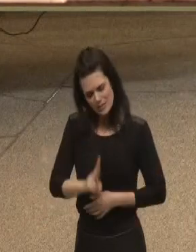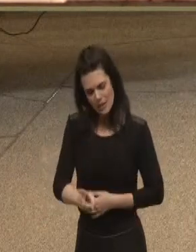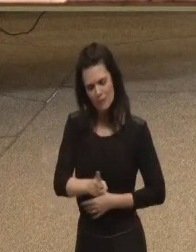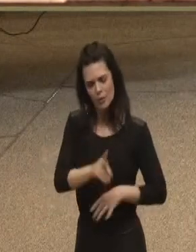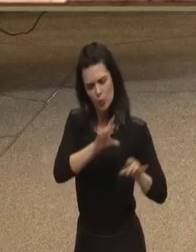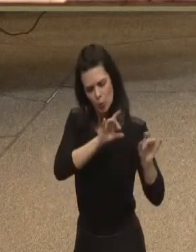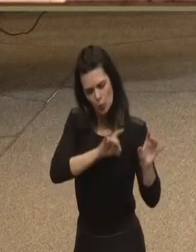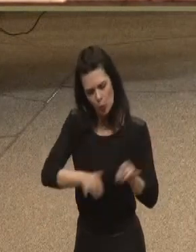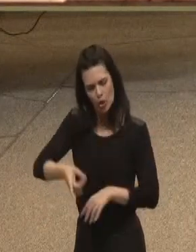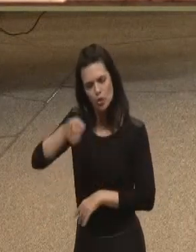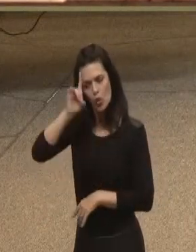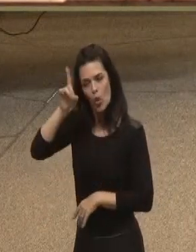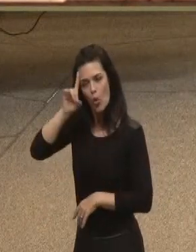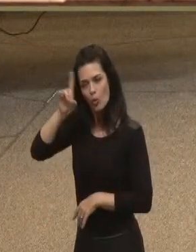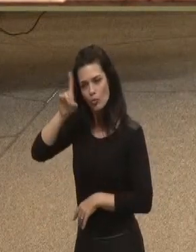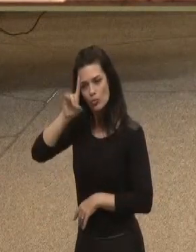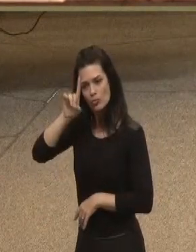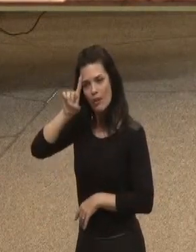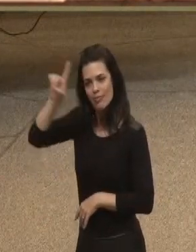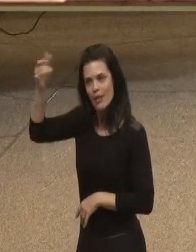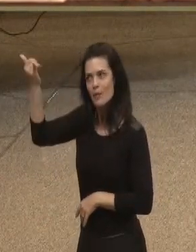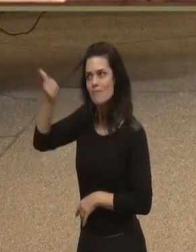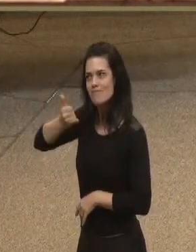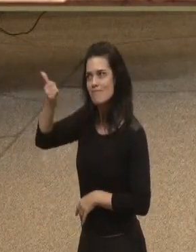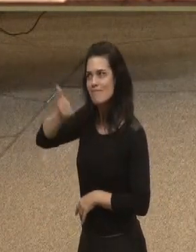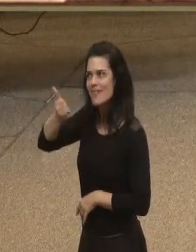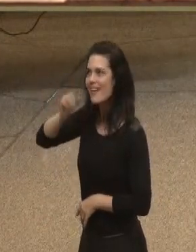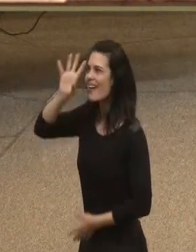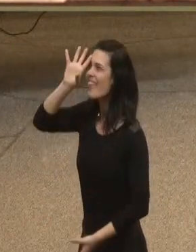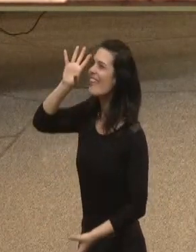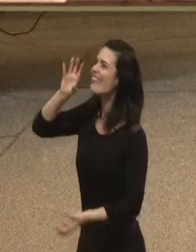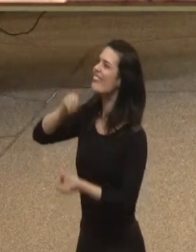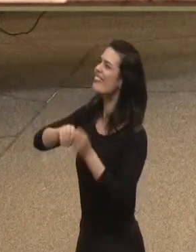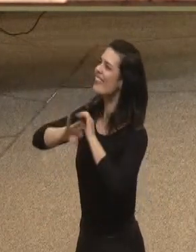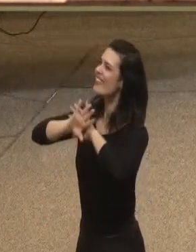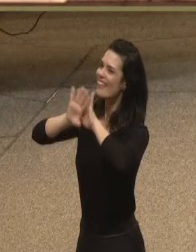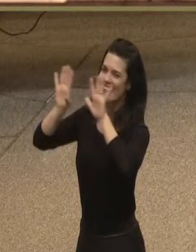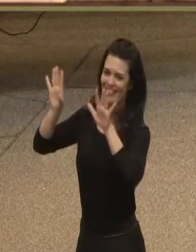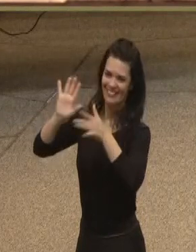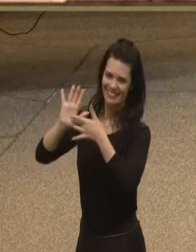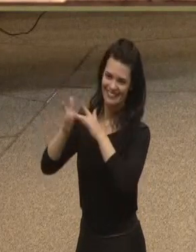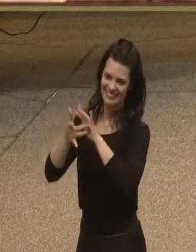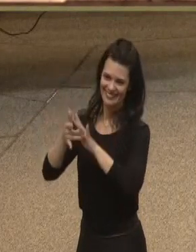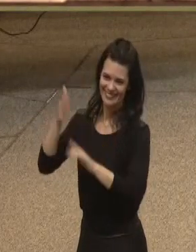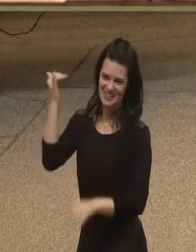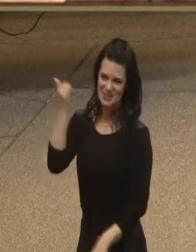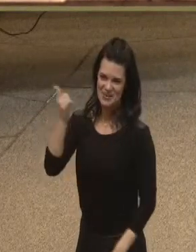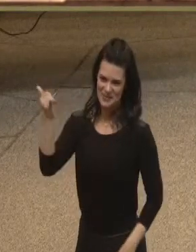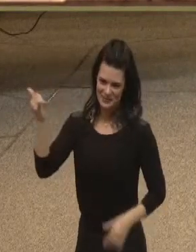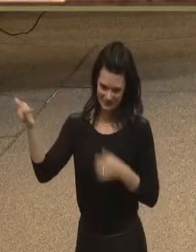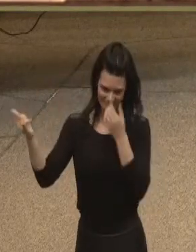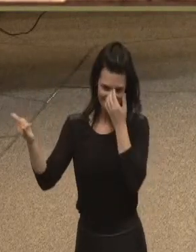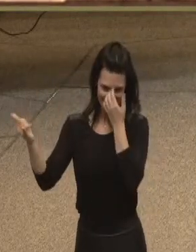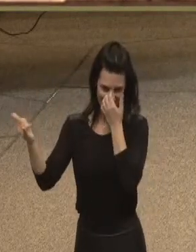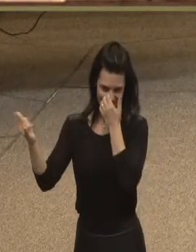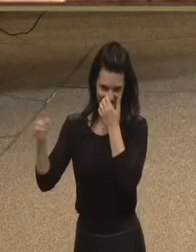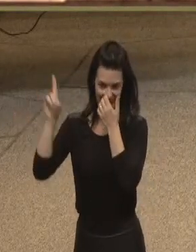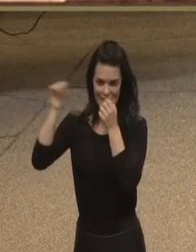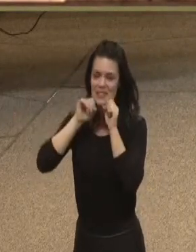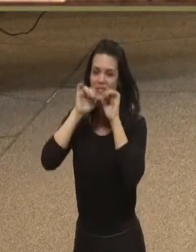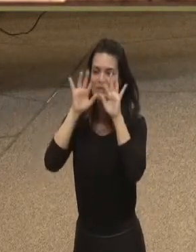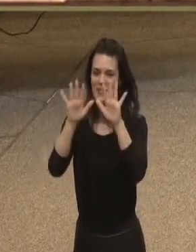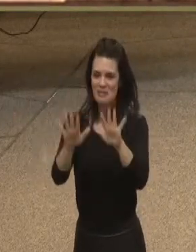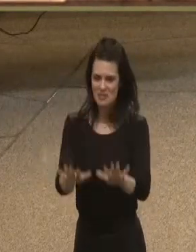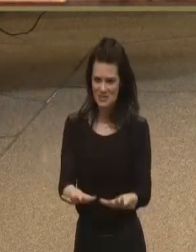instante, ouvir e compreender a voz do nosso Senhor, e que Ele então assim nos abençoe.